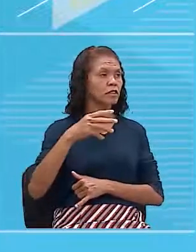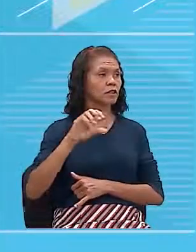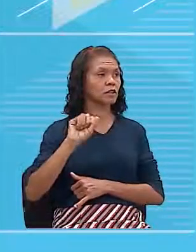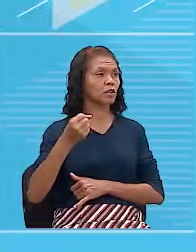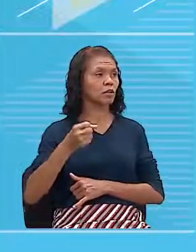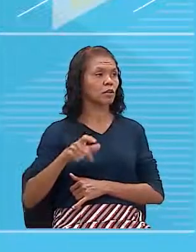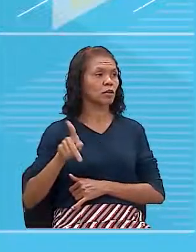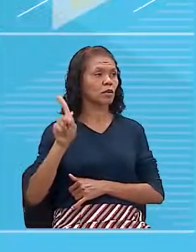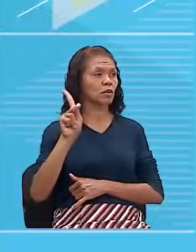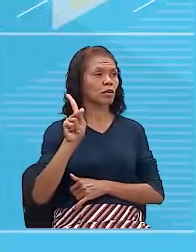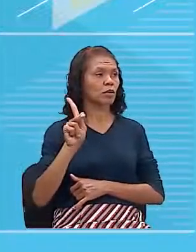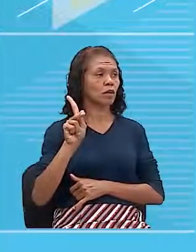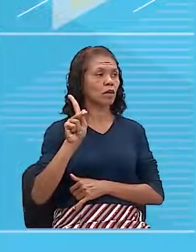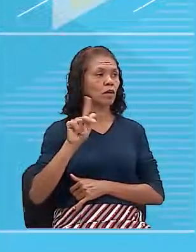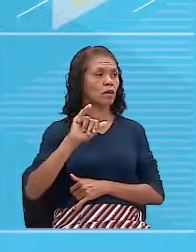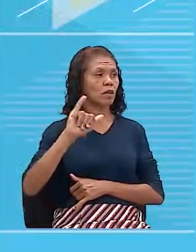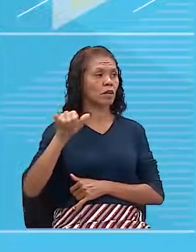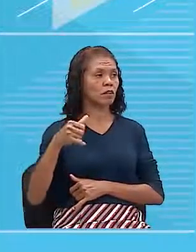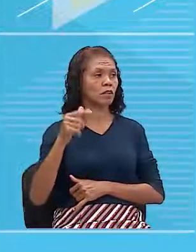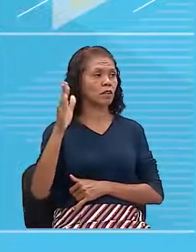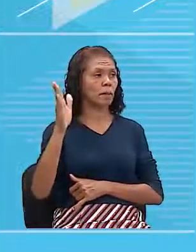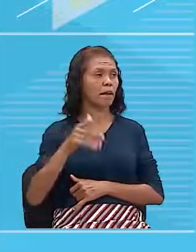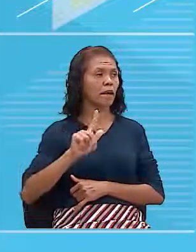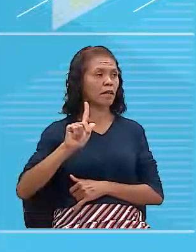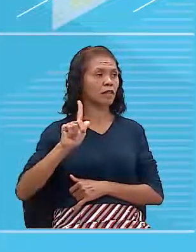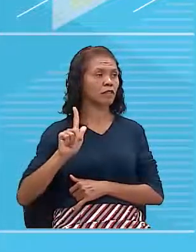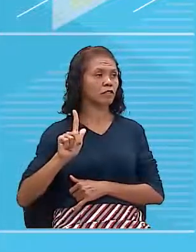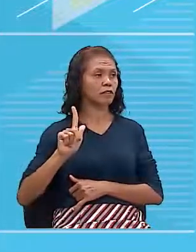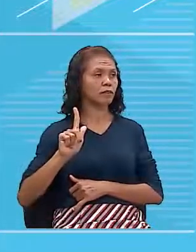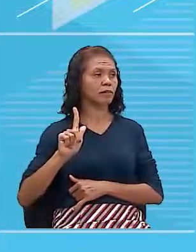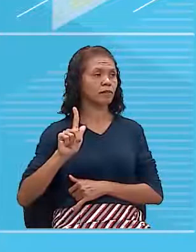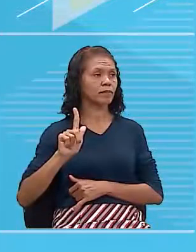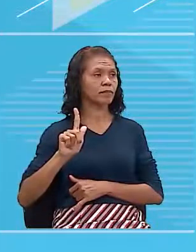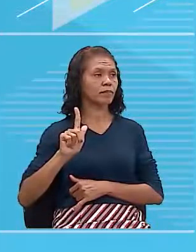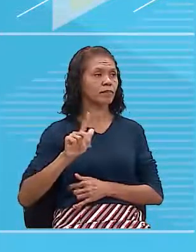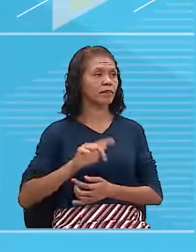bom primeira coisa como eu falei